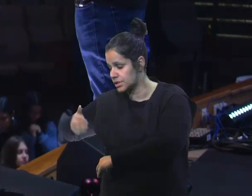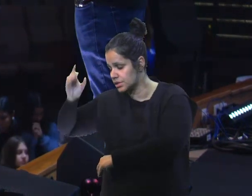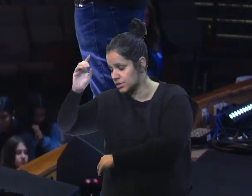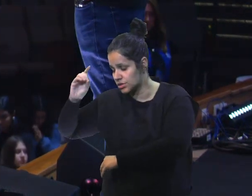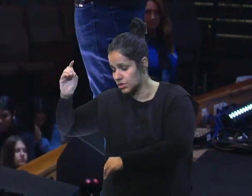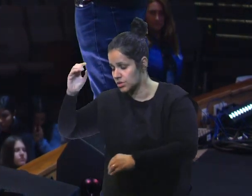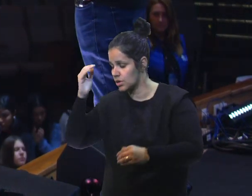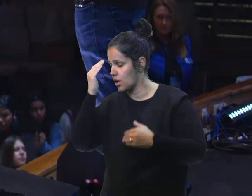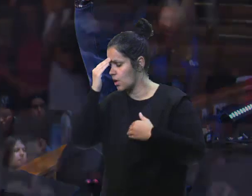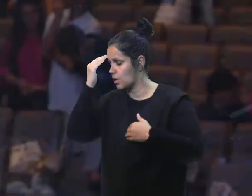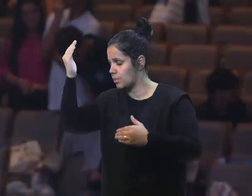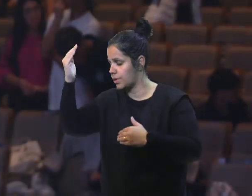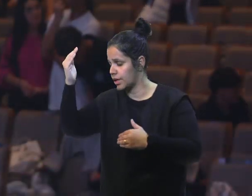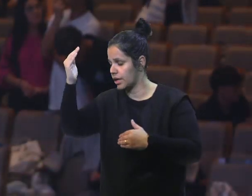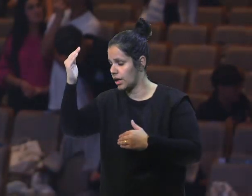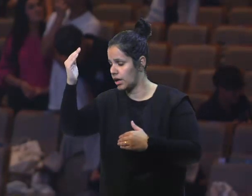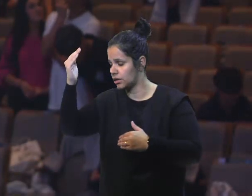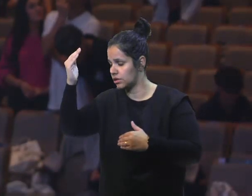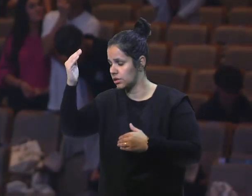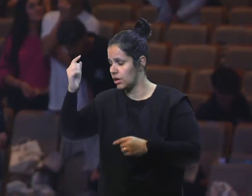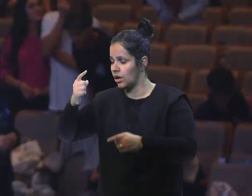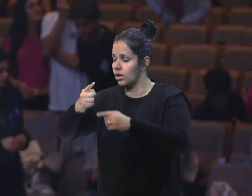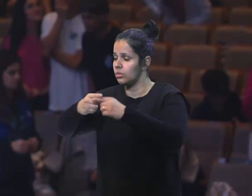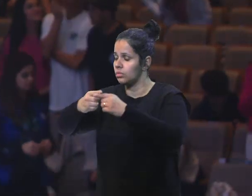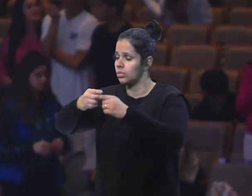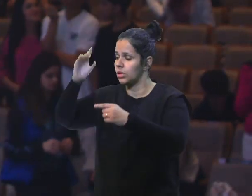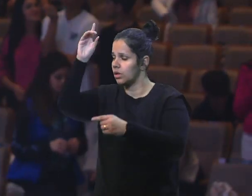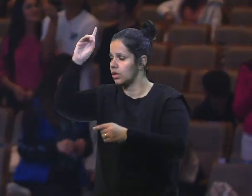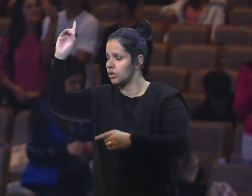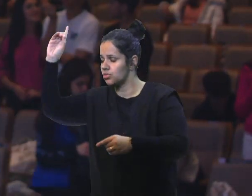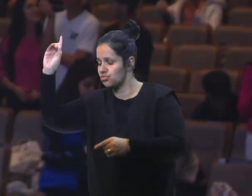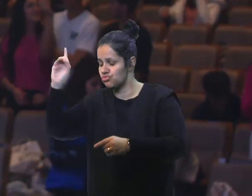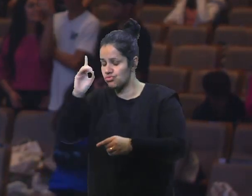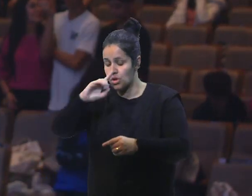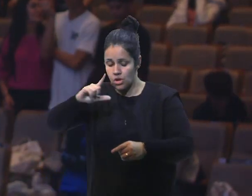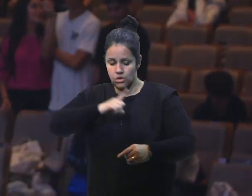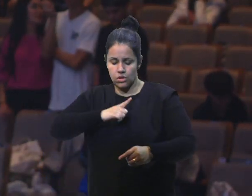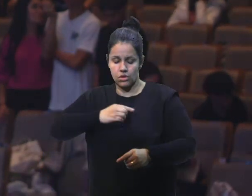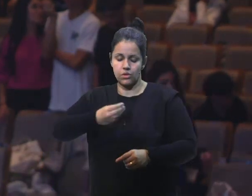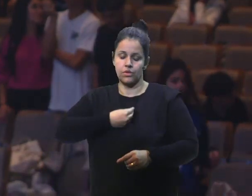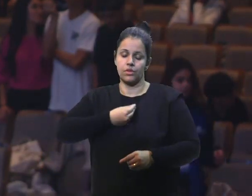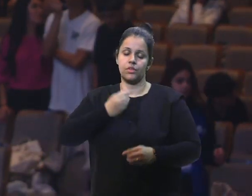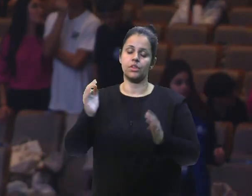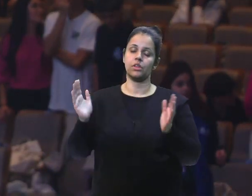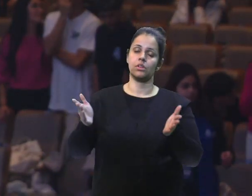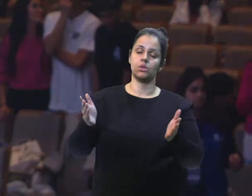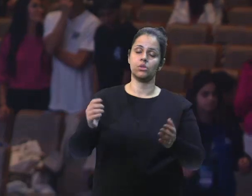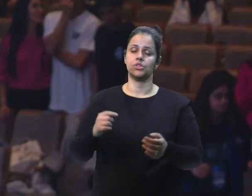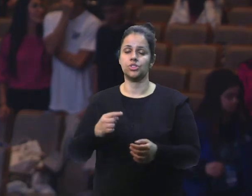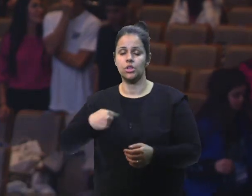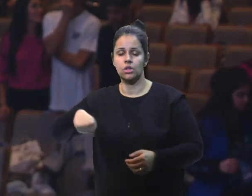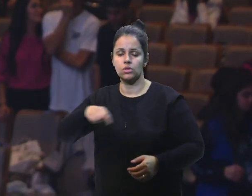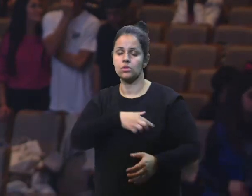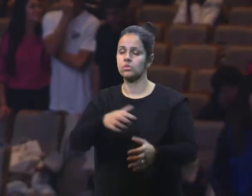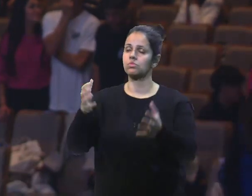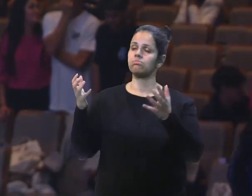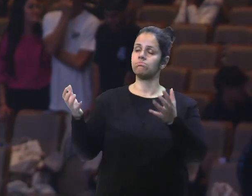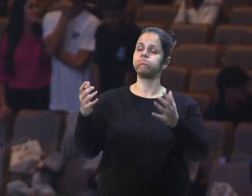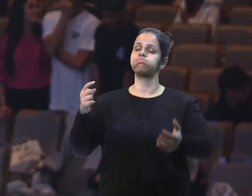Pai, obrigado, Deus, pela Tua presença manifesta aqui, Jesus. Pai, queremos nos comprometer contigo,